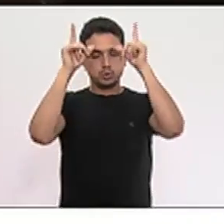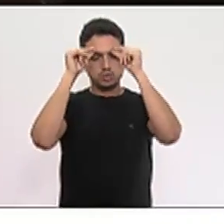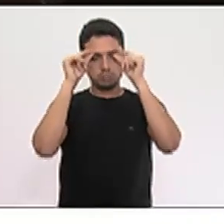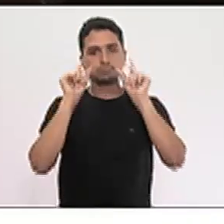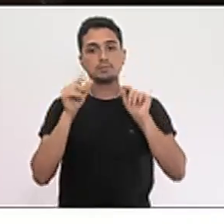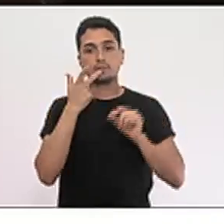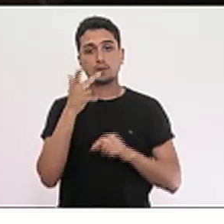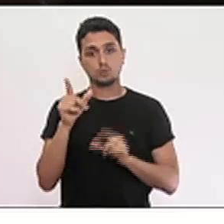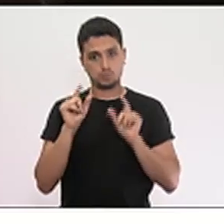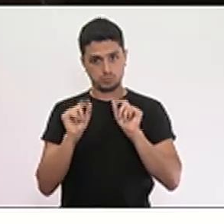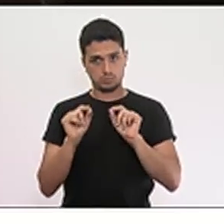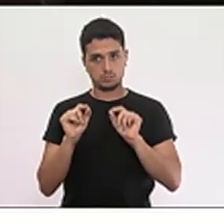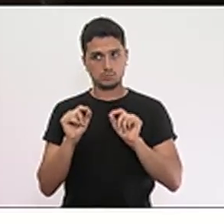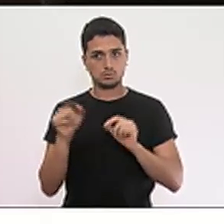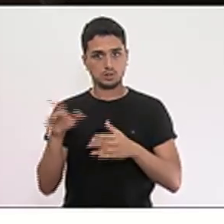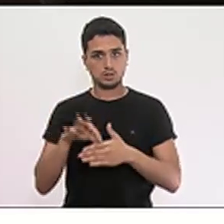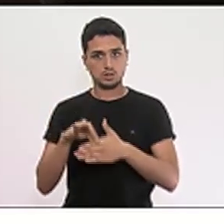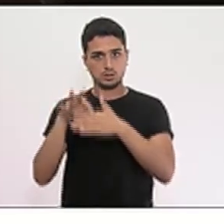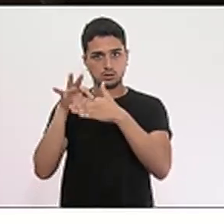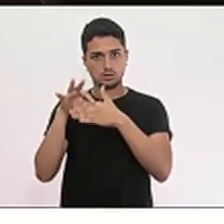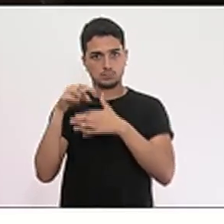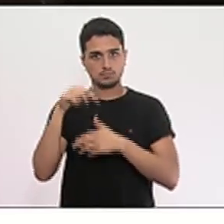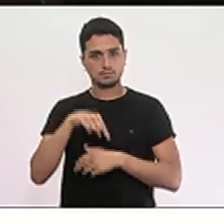seguinte, aqui nesta casa,